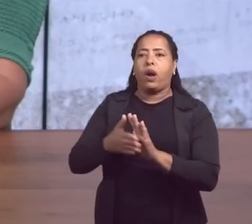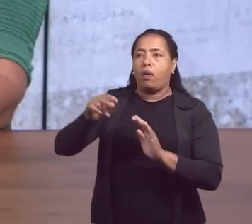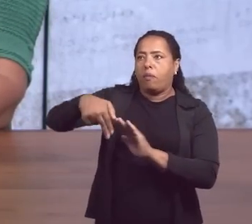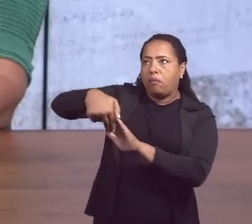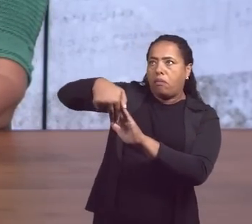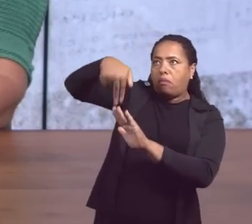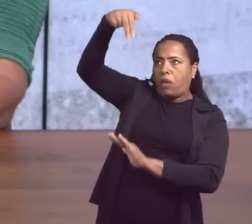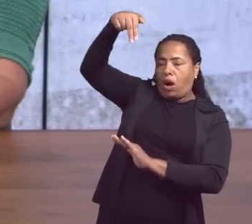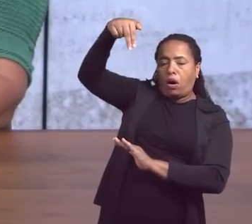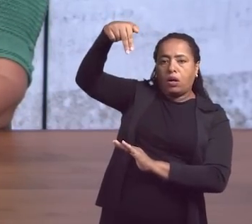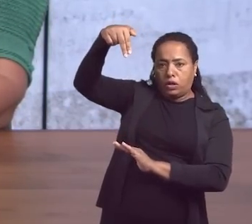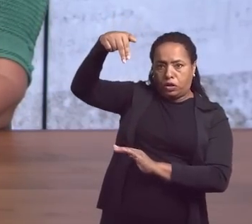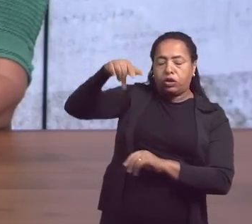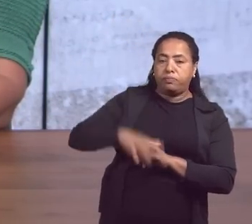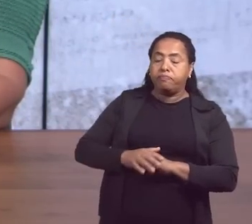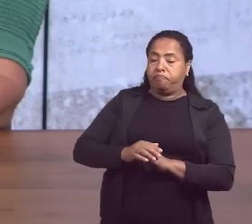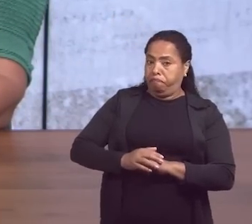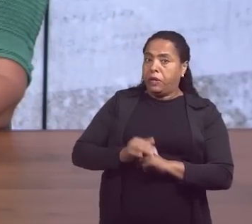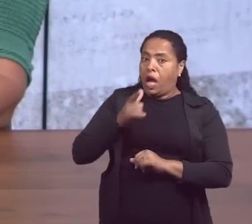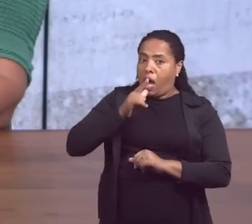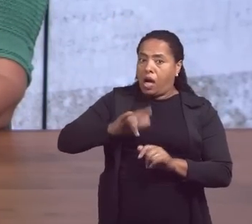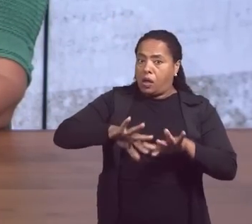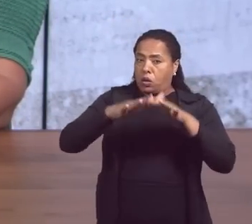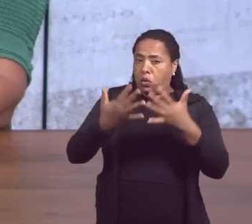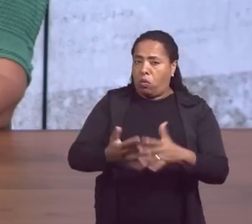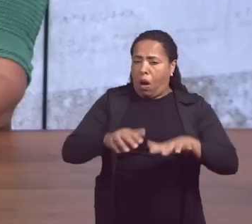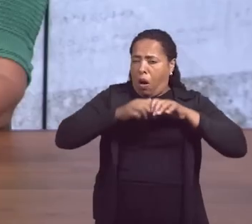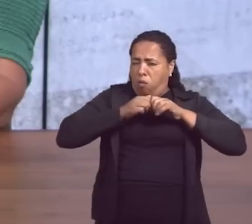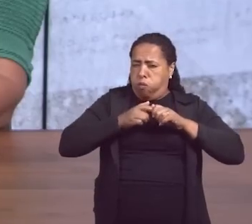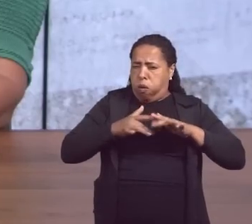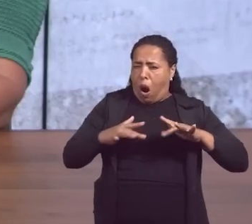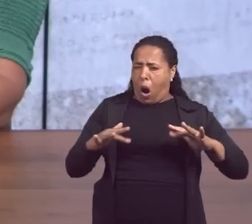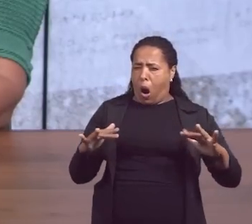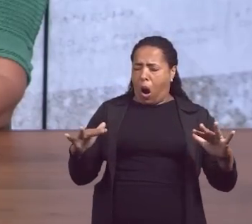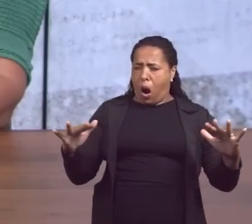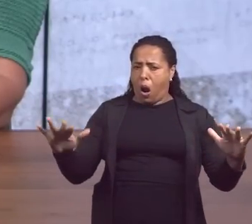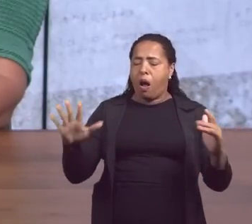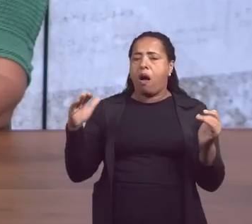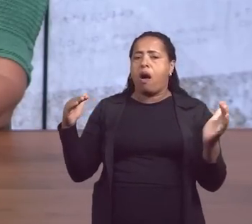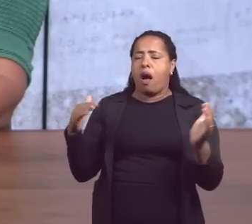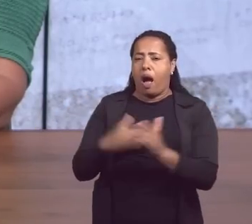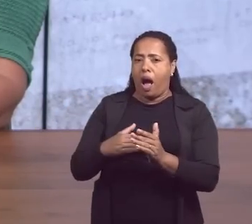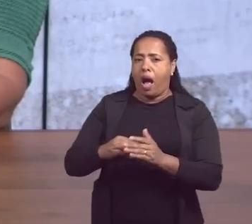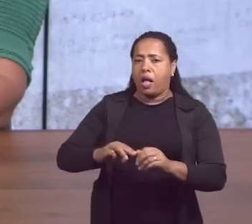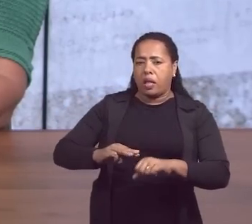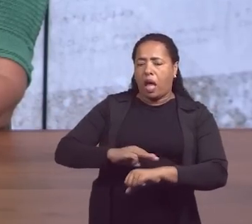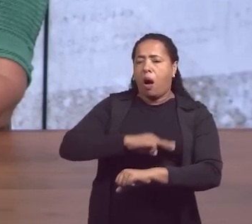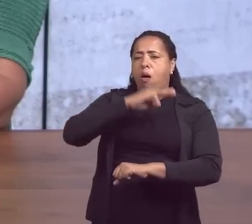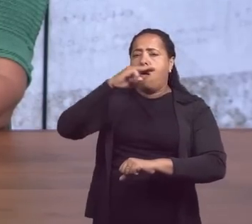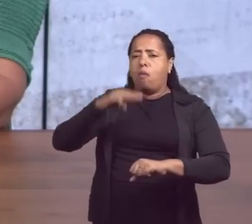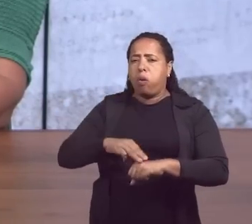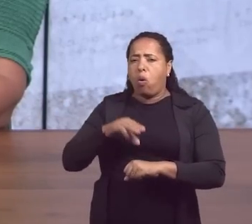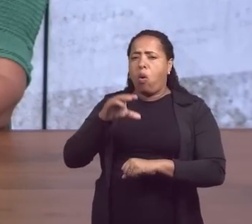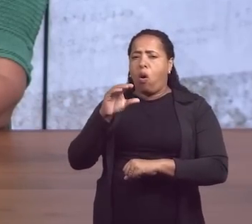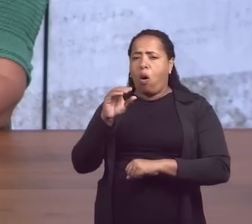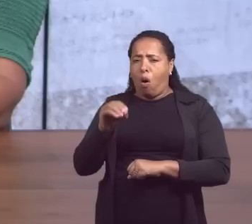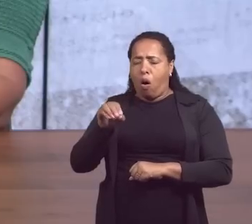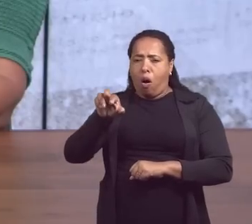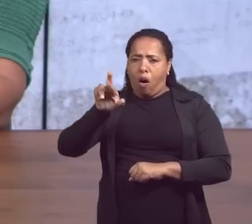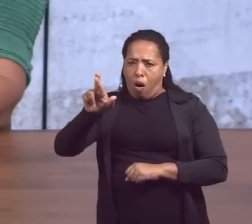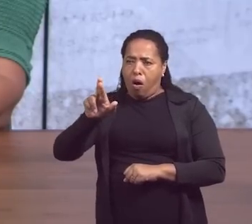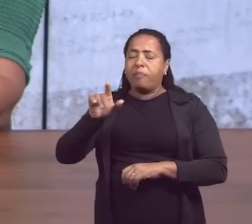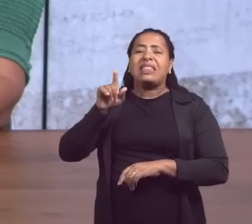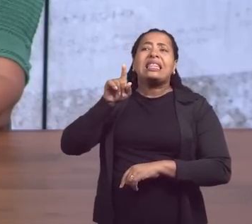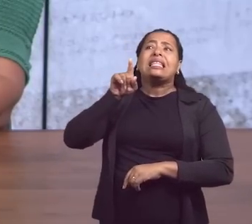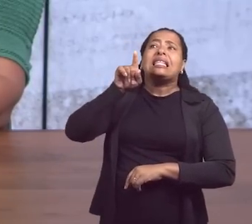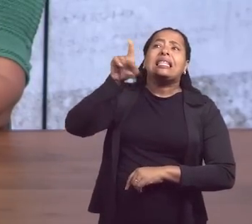norte. Desde o mar grande marcareis até ao monte de Or. Desde o monte de Or